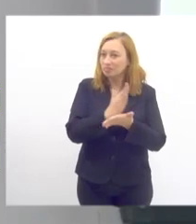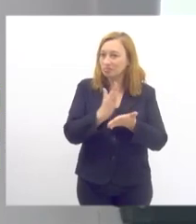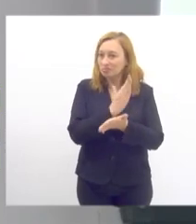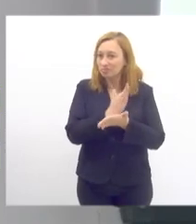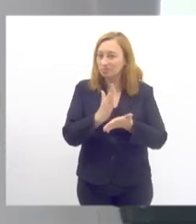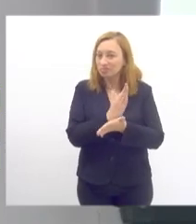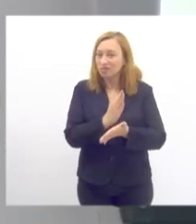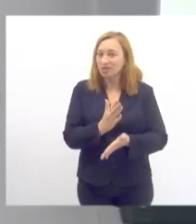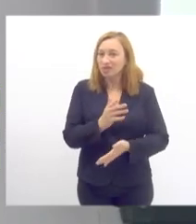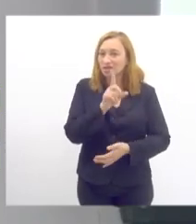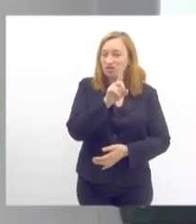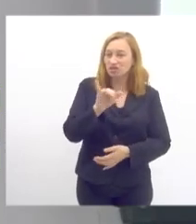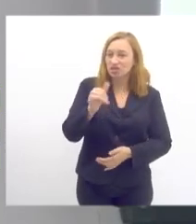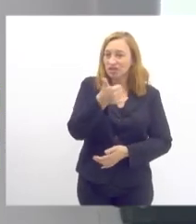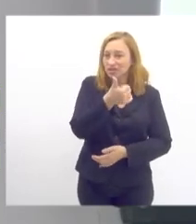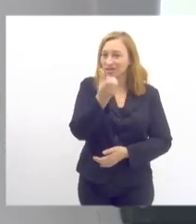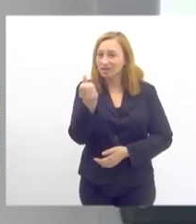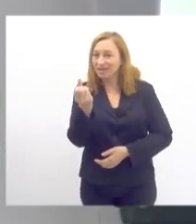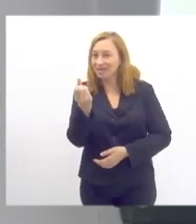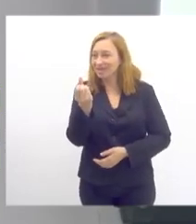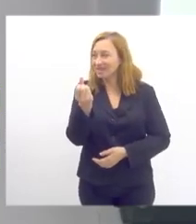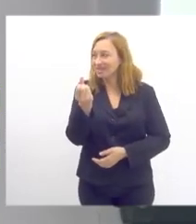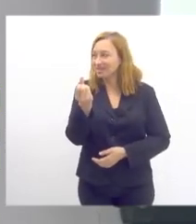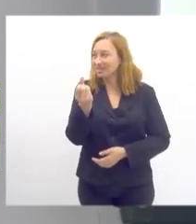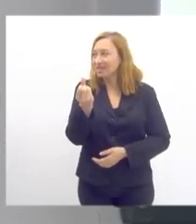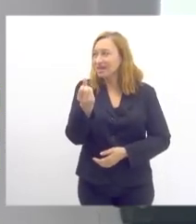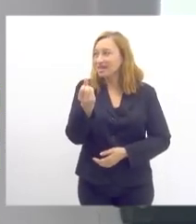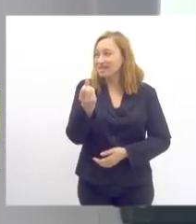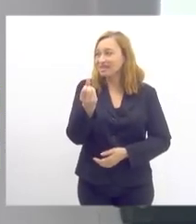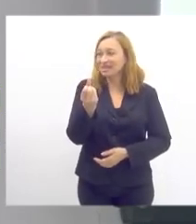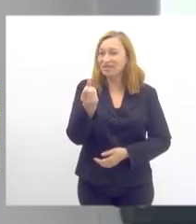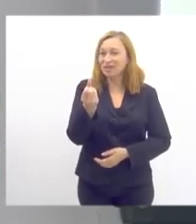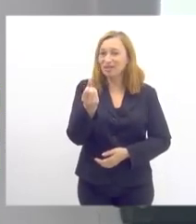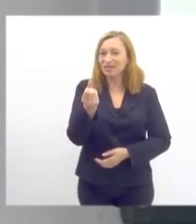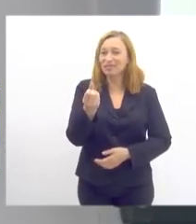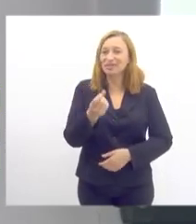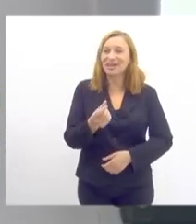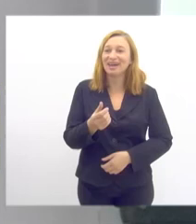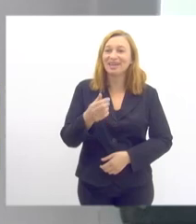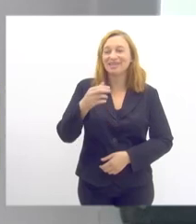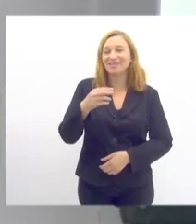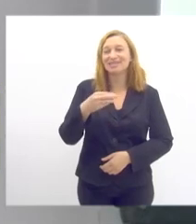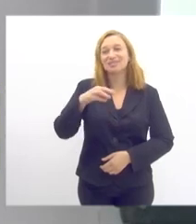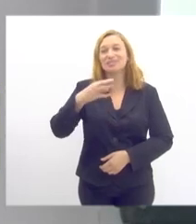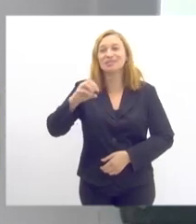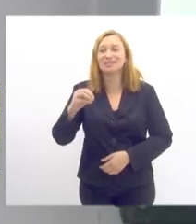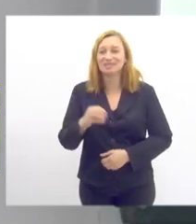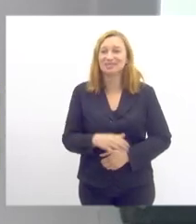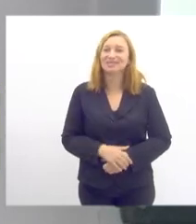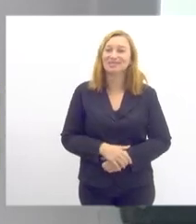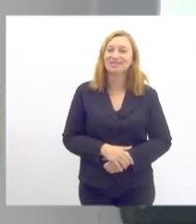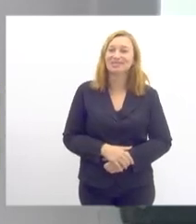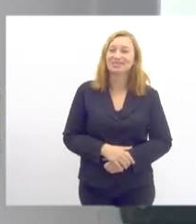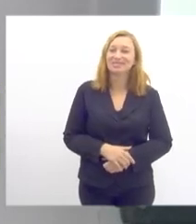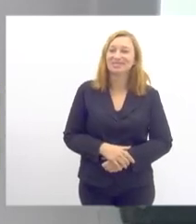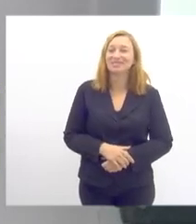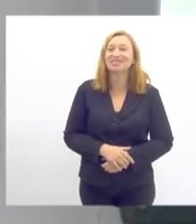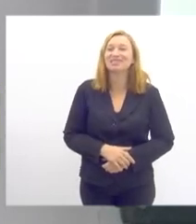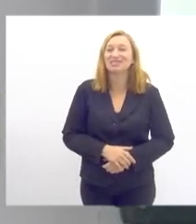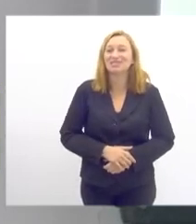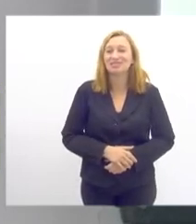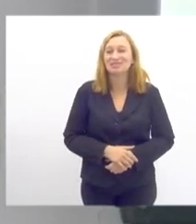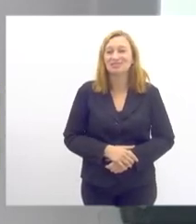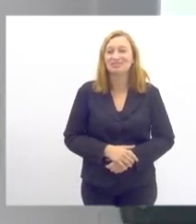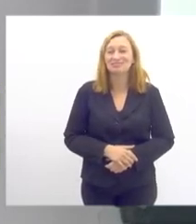Dia 16 de março desse ano, nós tivemos um dissídio coletivo lá perante o presidente do Tribunal de Justiça,